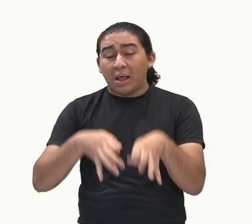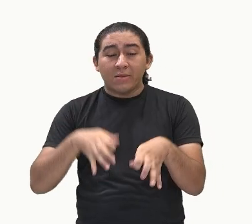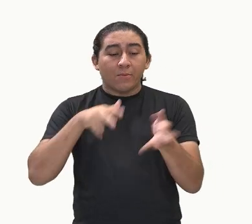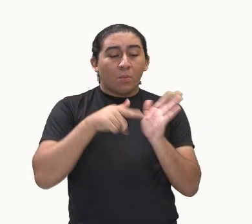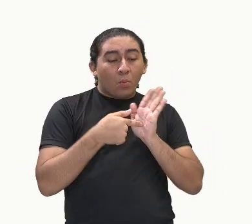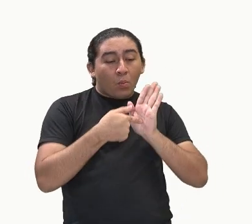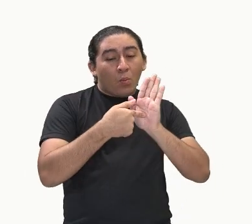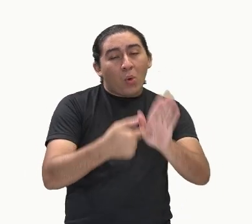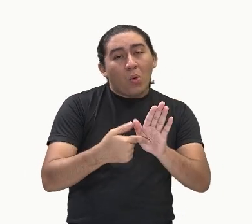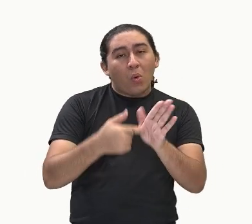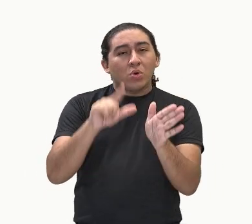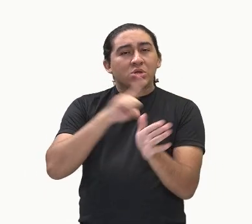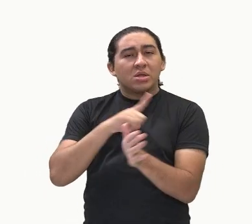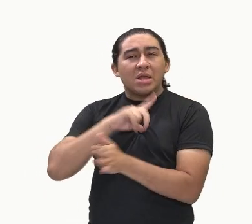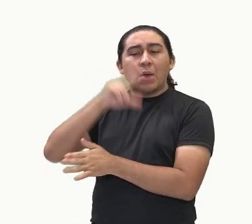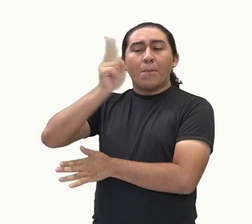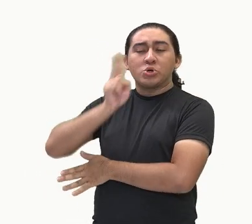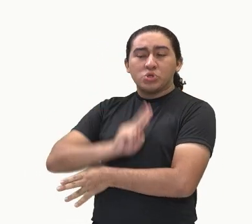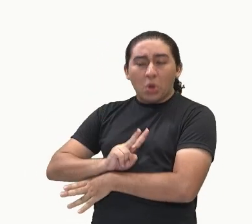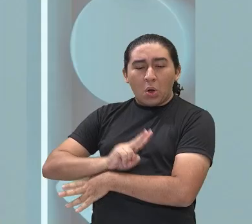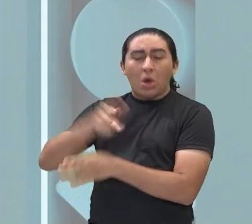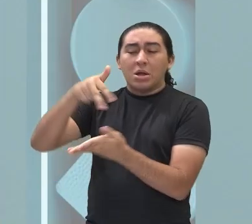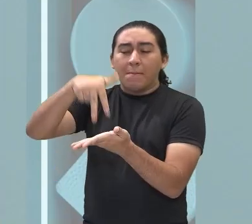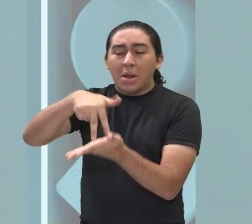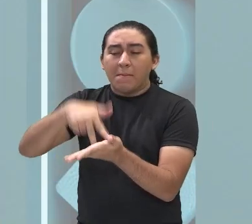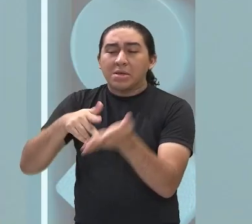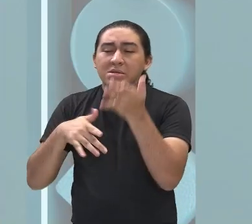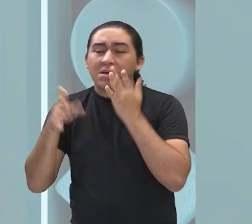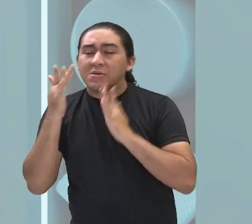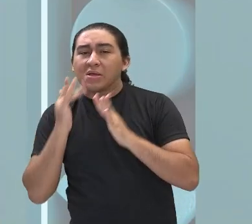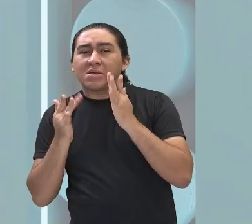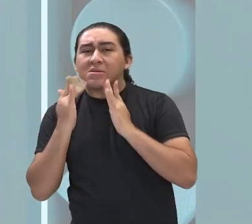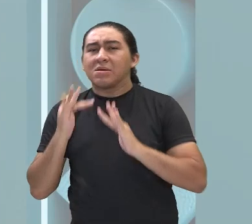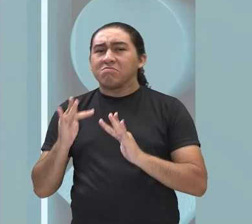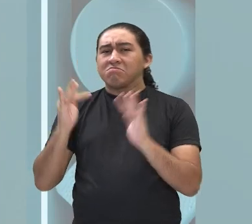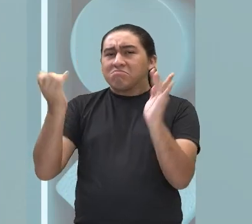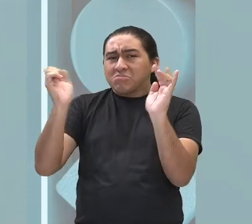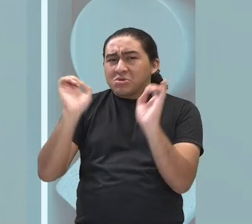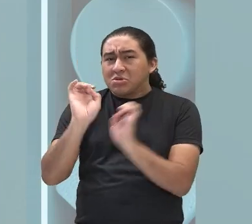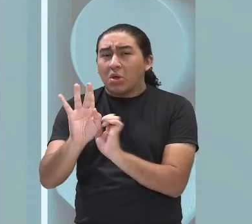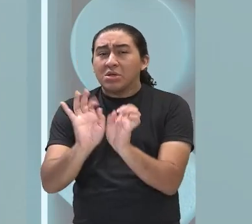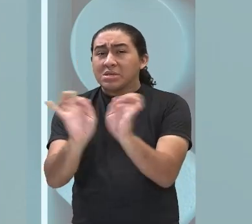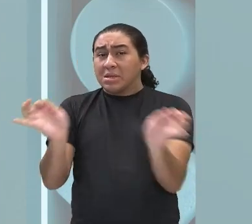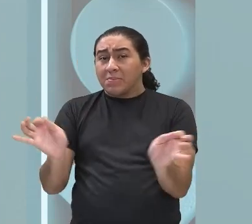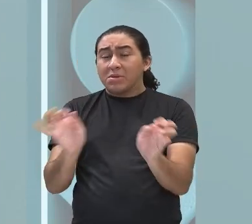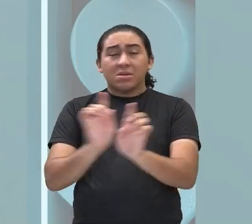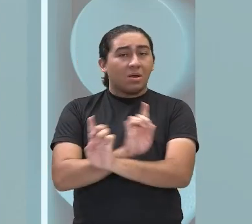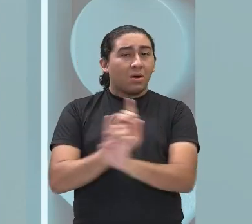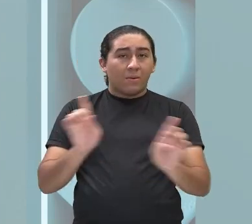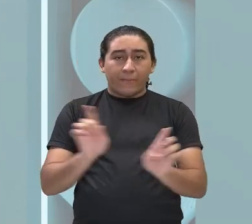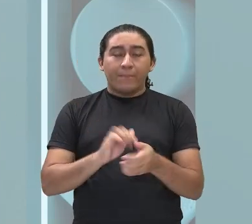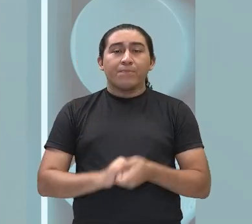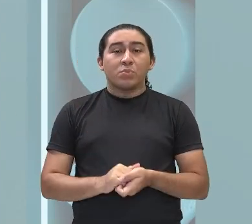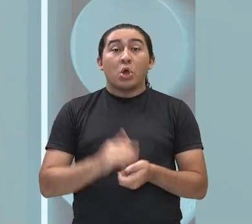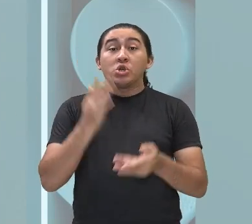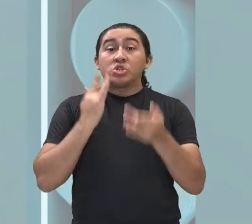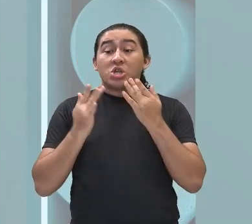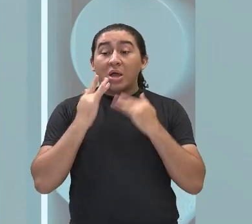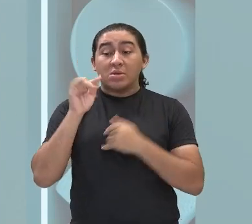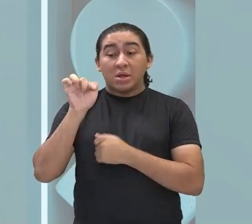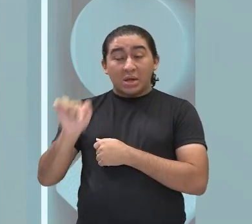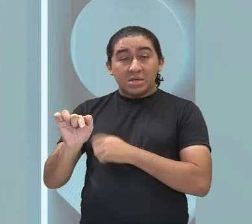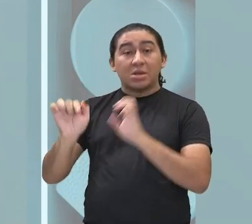Apresentando, trazendo essa interpretação exagerada. Não! No Teatro do Absurdo eu posso trazer